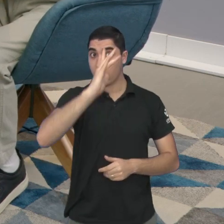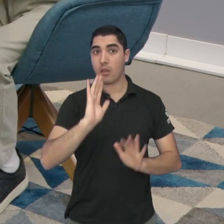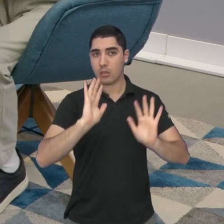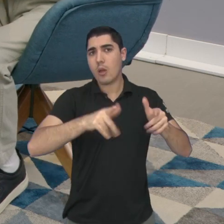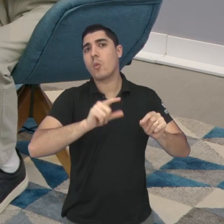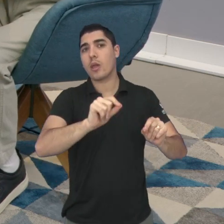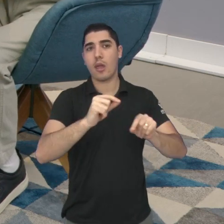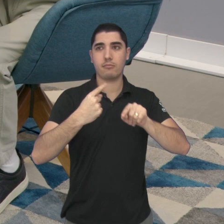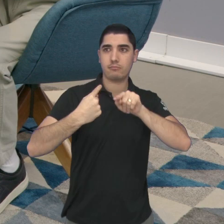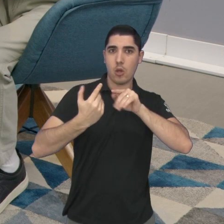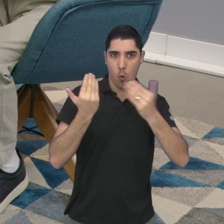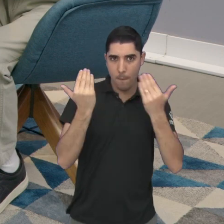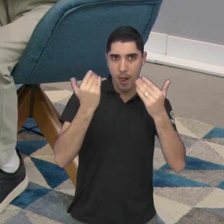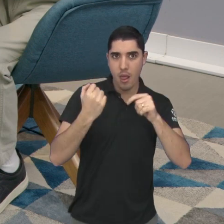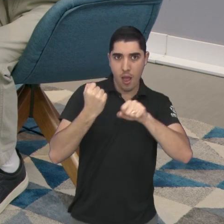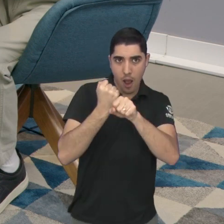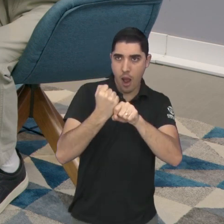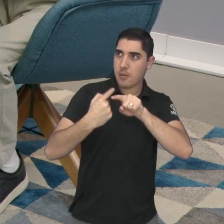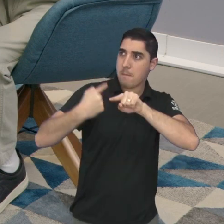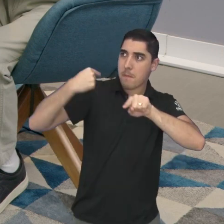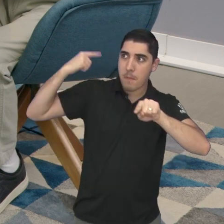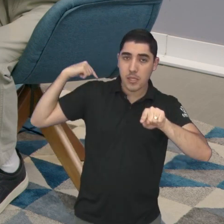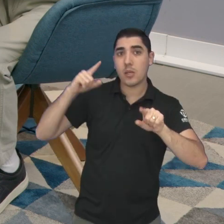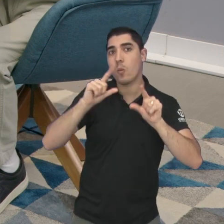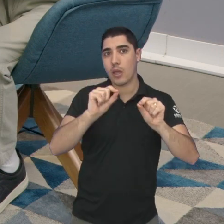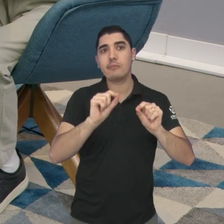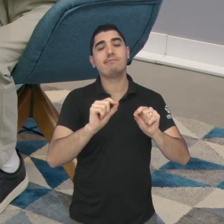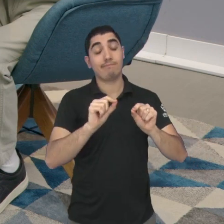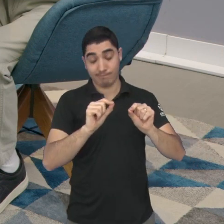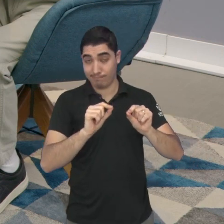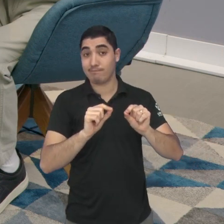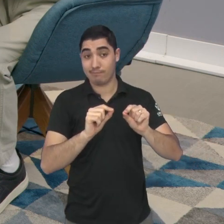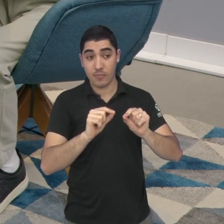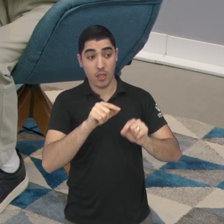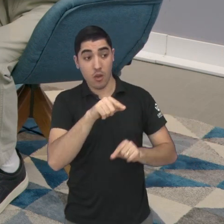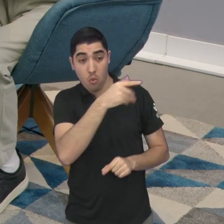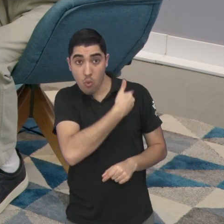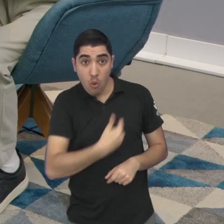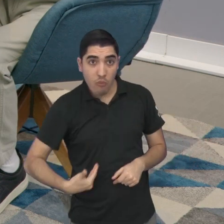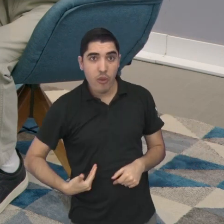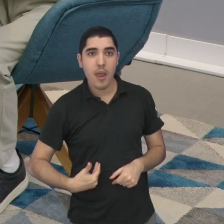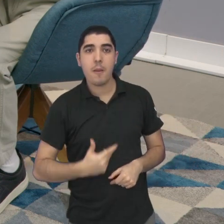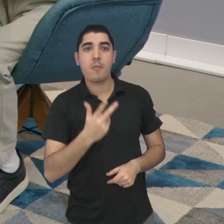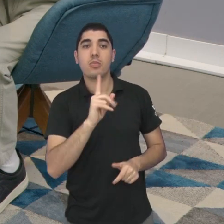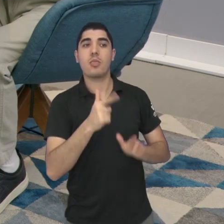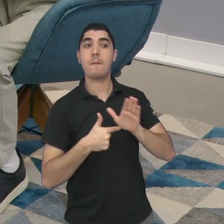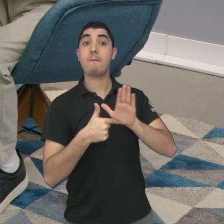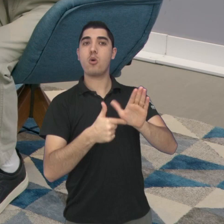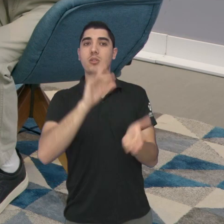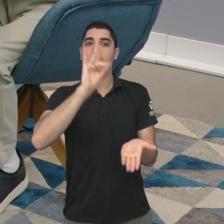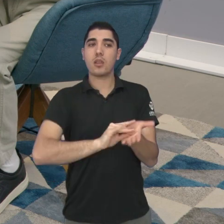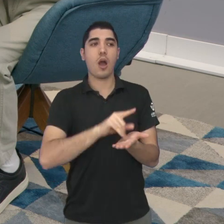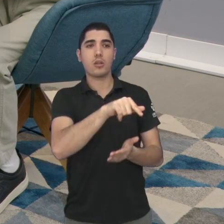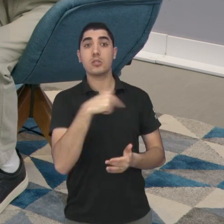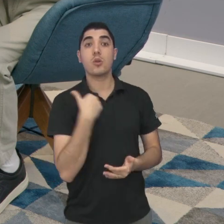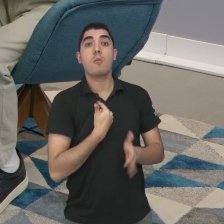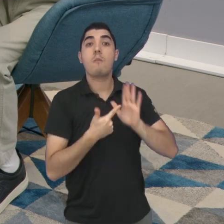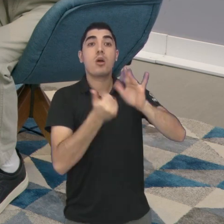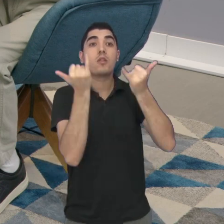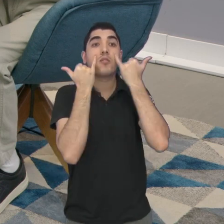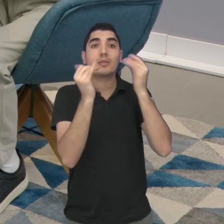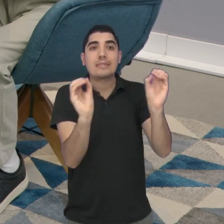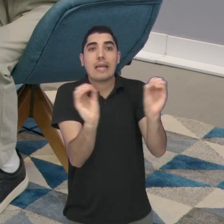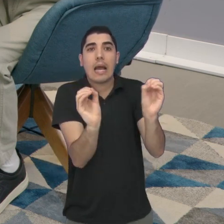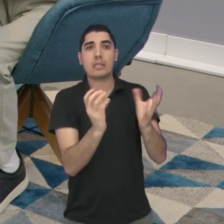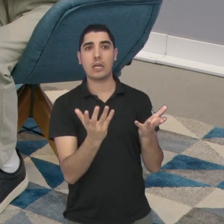isso nos últimos anos, é um total contas públicas sendo escondidas, né? A gente não ter dados sobre nada. E